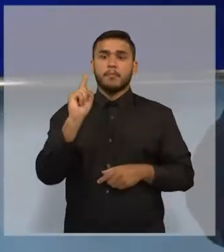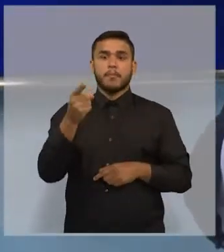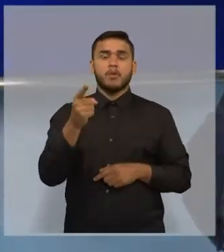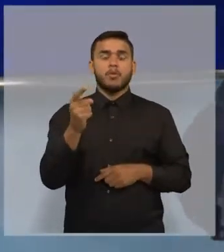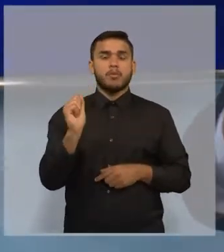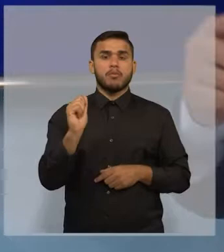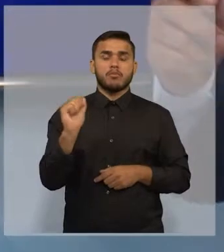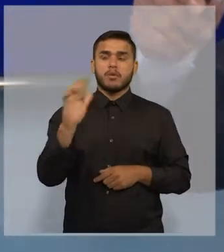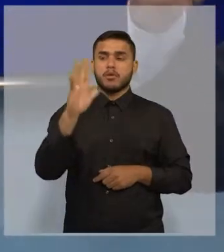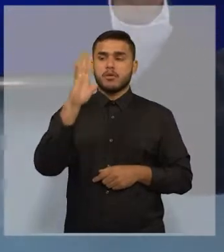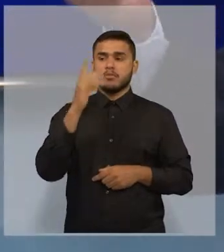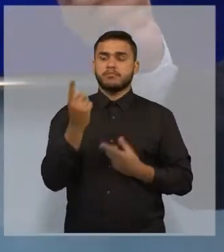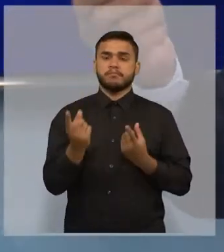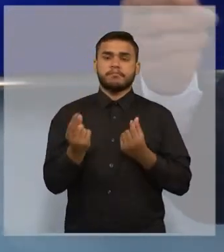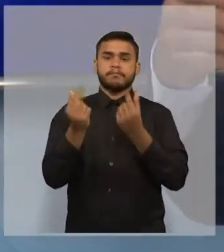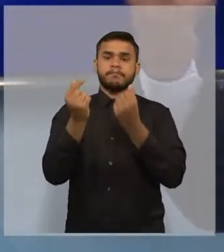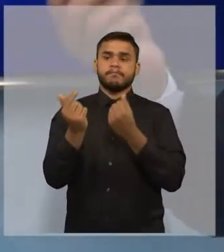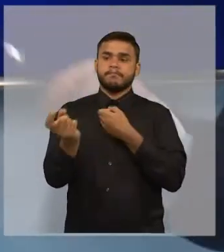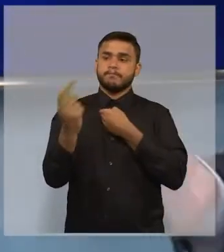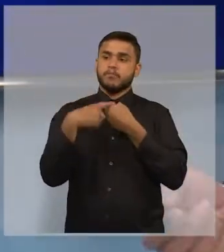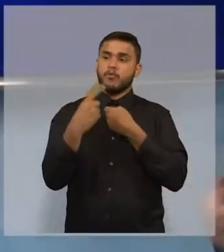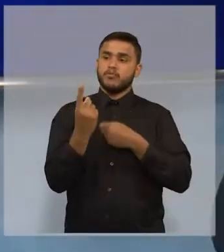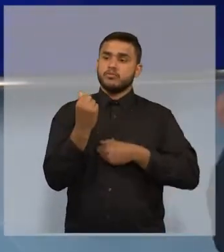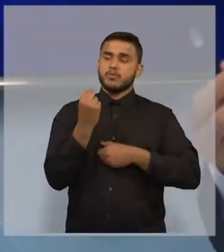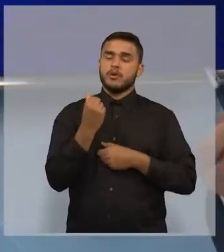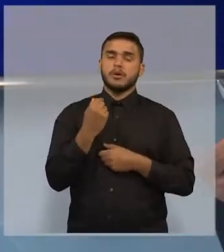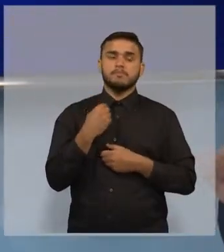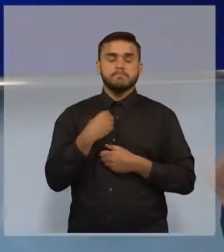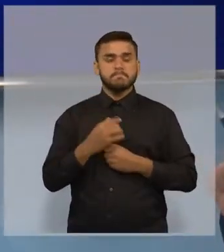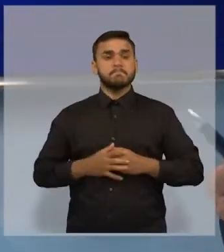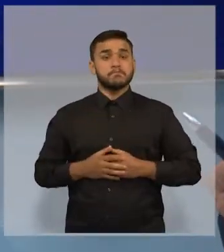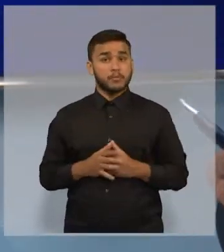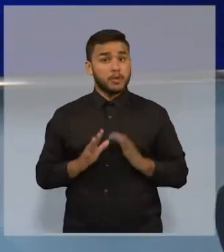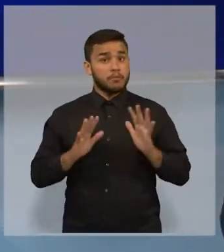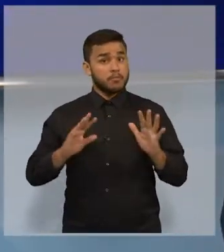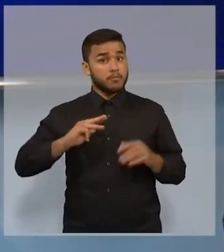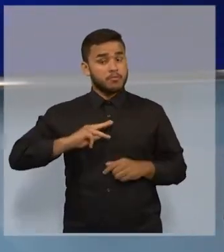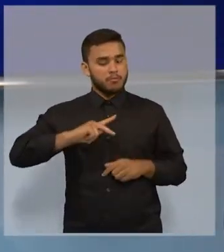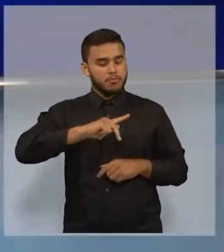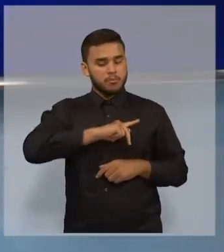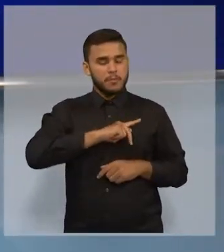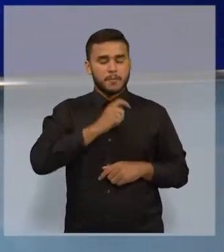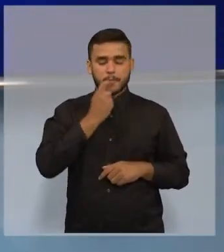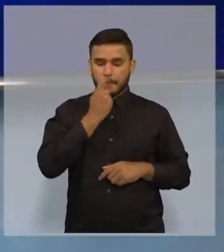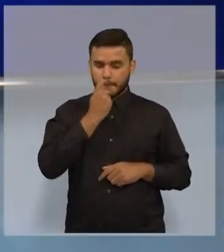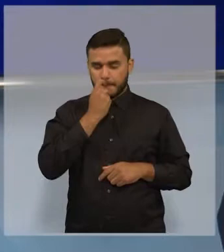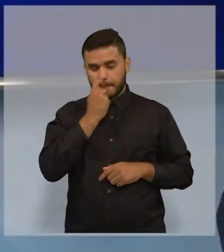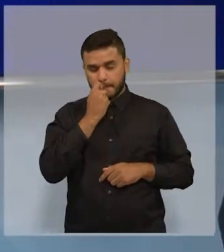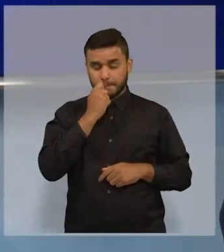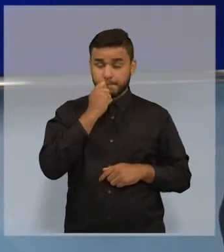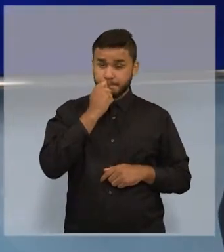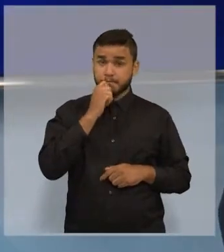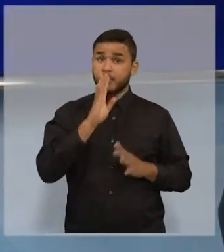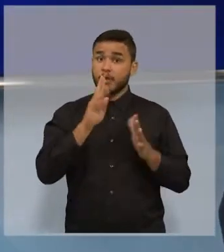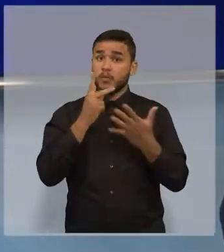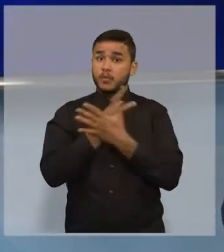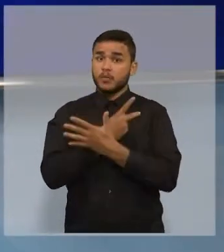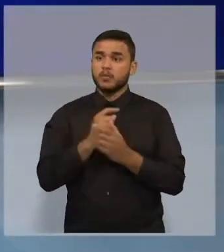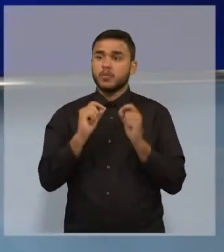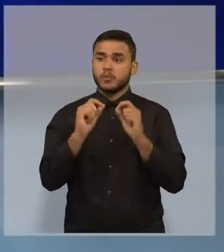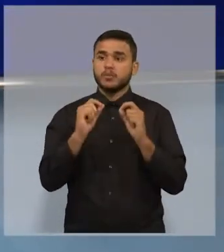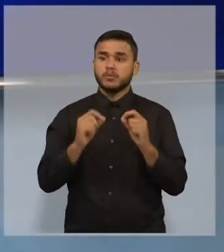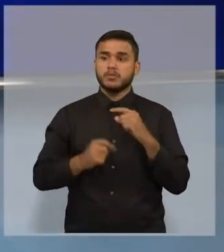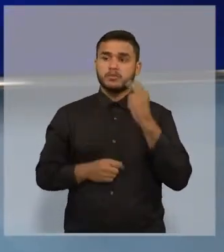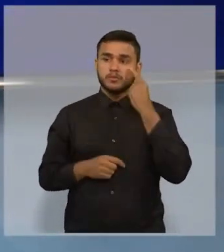anos depois por 500 mil. 550 mil, como está colocado. Segundo a denúncia do Ministério Público,